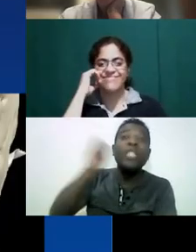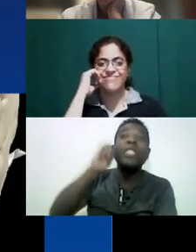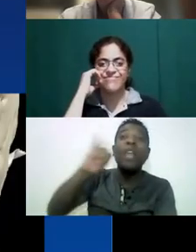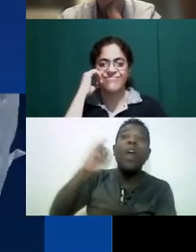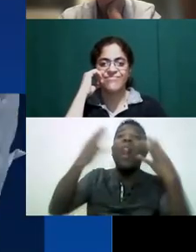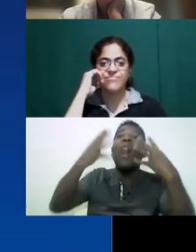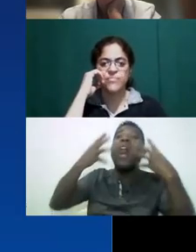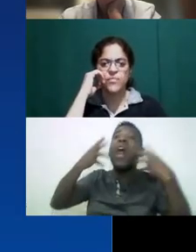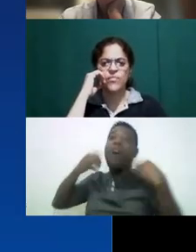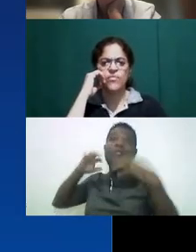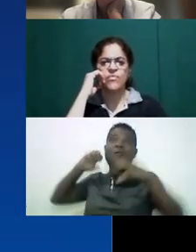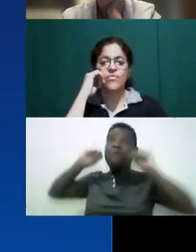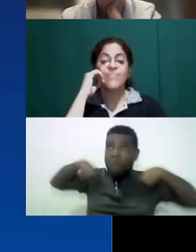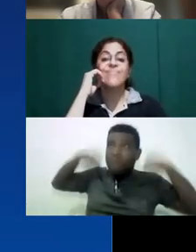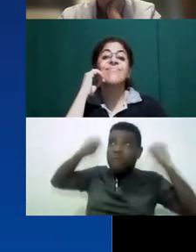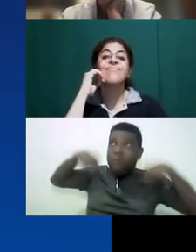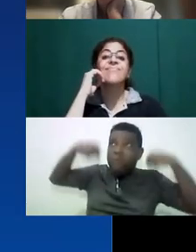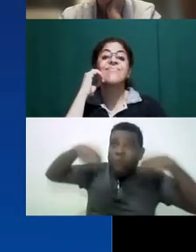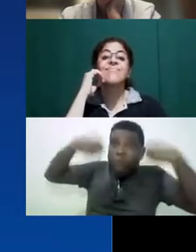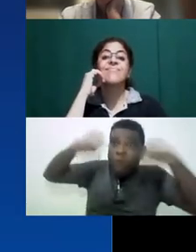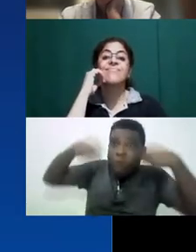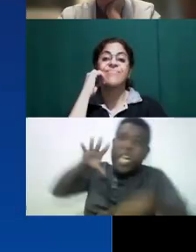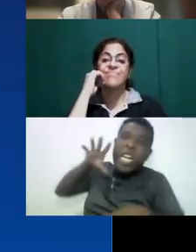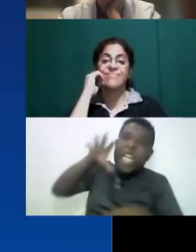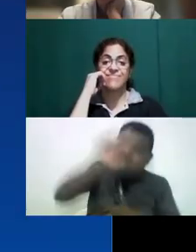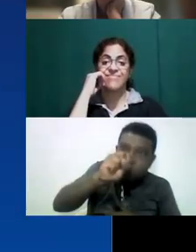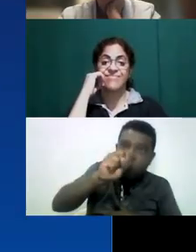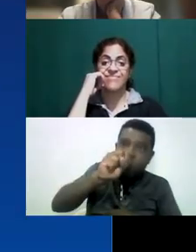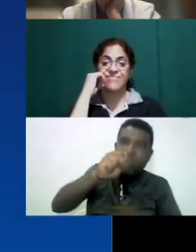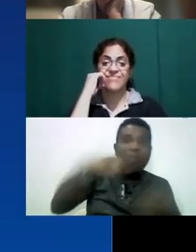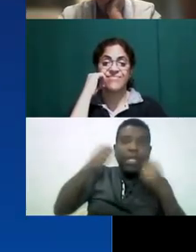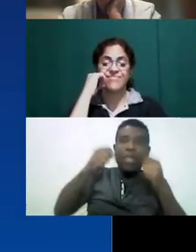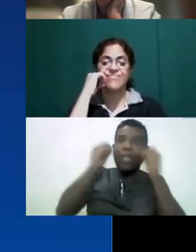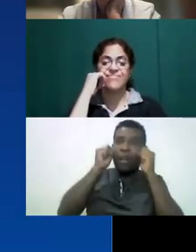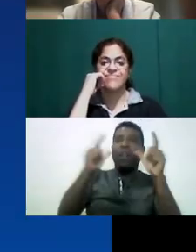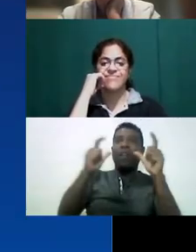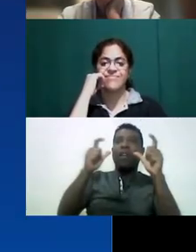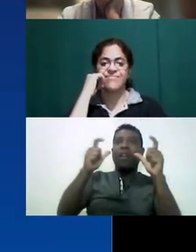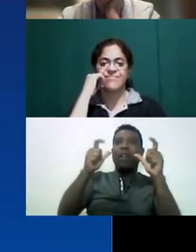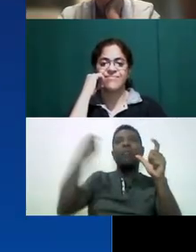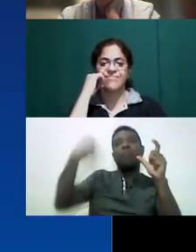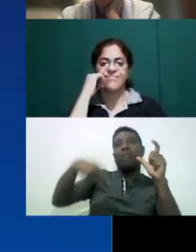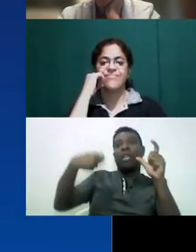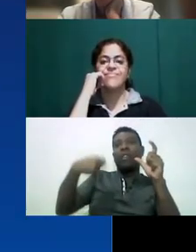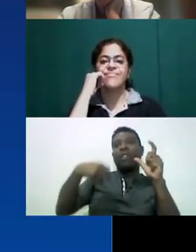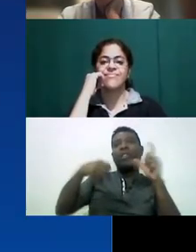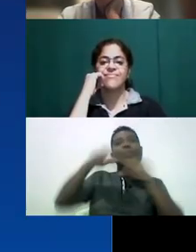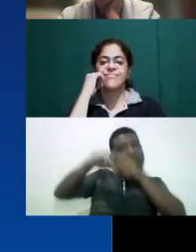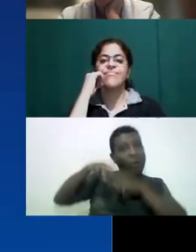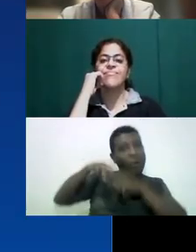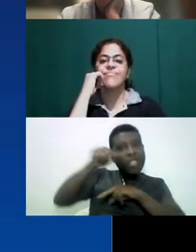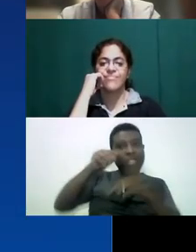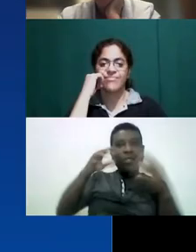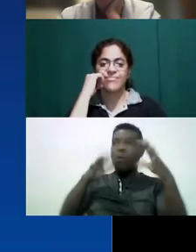E aí a gente tem, isso eu não vou cobrar de vocês não, mas só de curiosidade, o reto posterior maior, que é esse